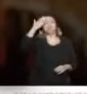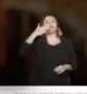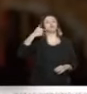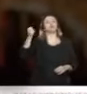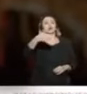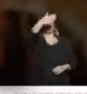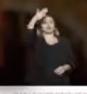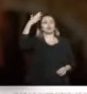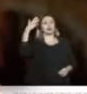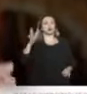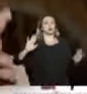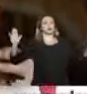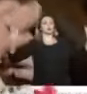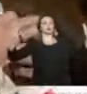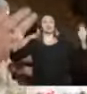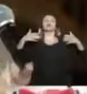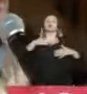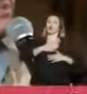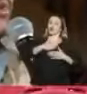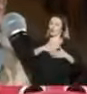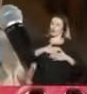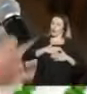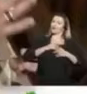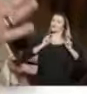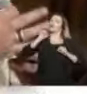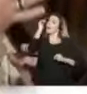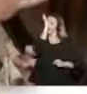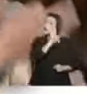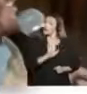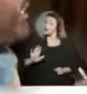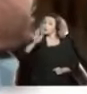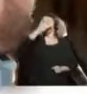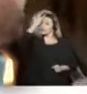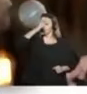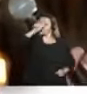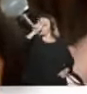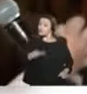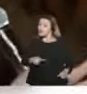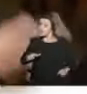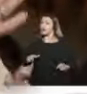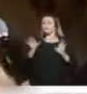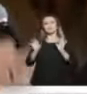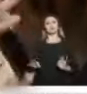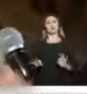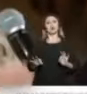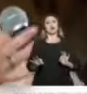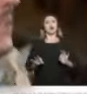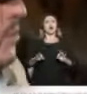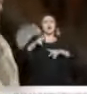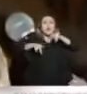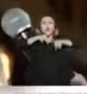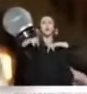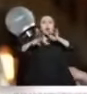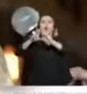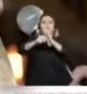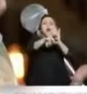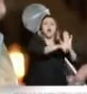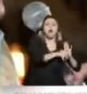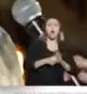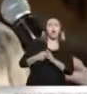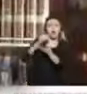entendeu eu só quero saber que eu gosto do brasil e eu gosto de pessoas honestas que o povo não pode roubar o brasil